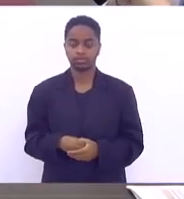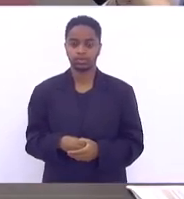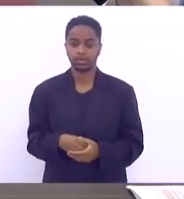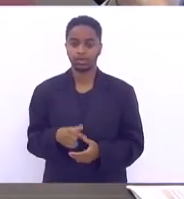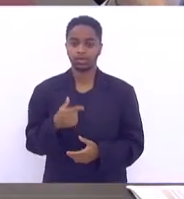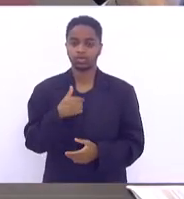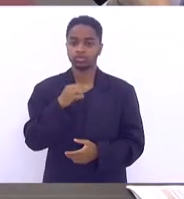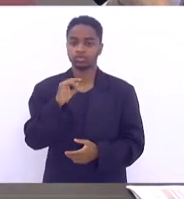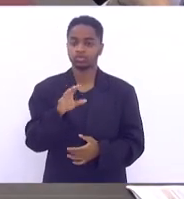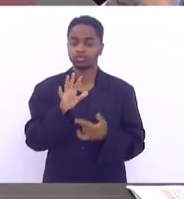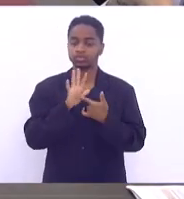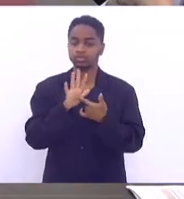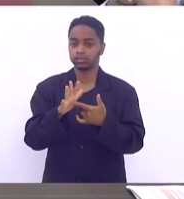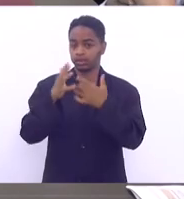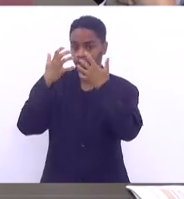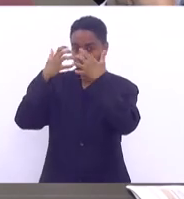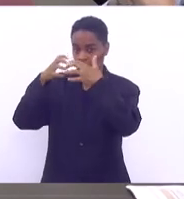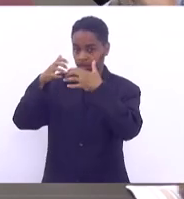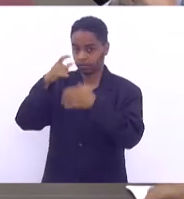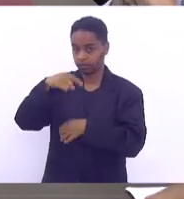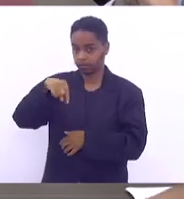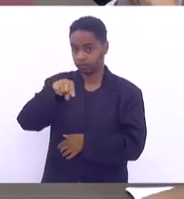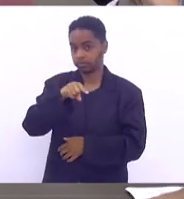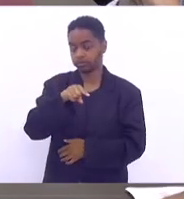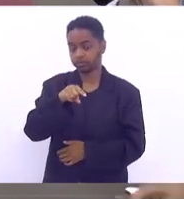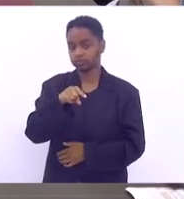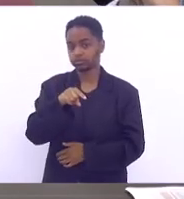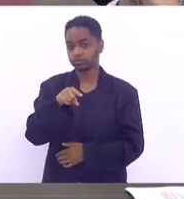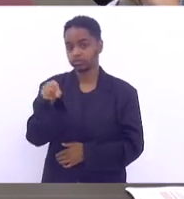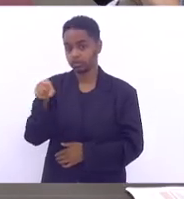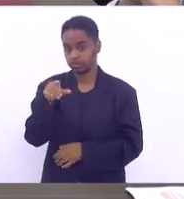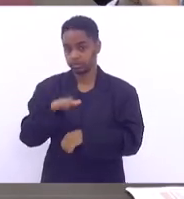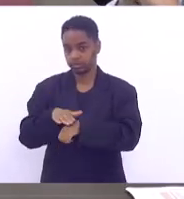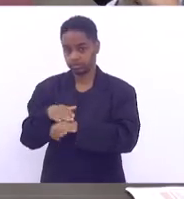só para trazer aqui para reflexão de Vossa Excelência, que foi o relator,